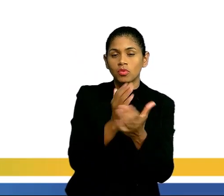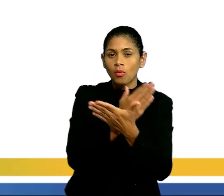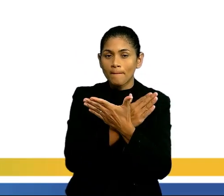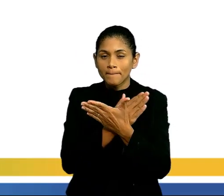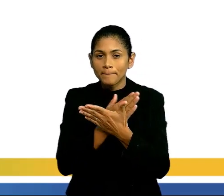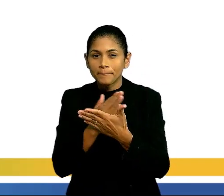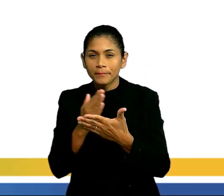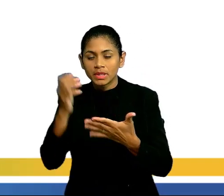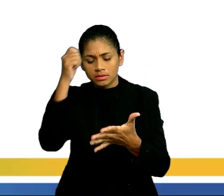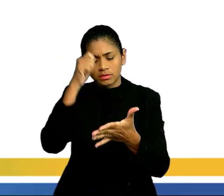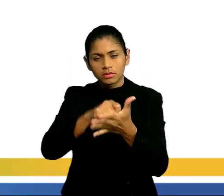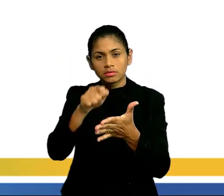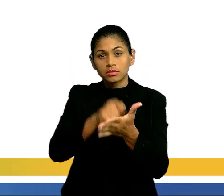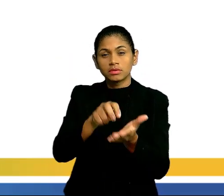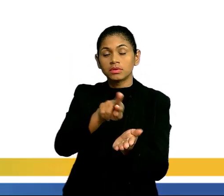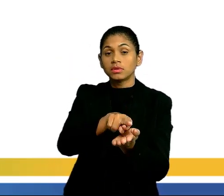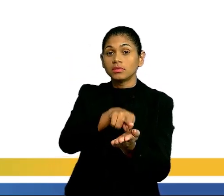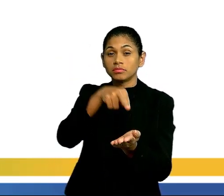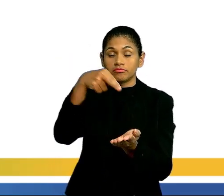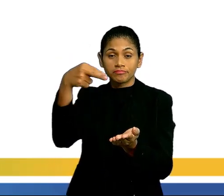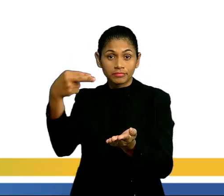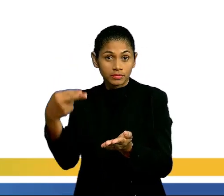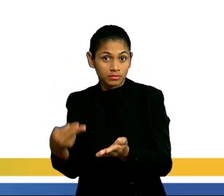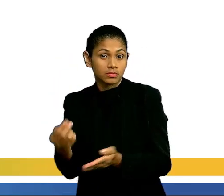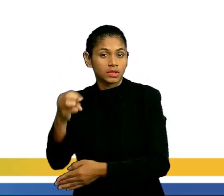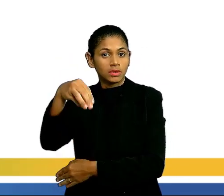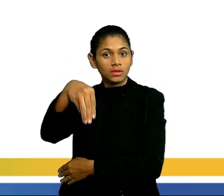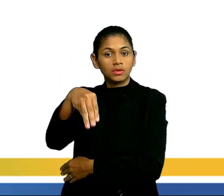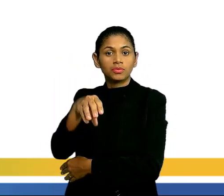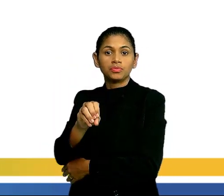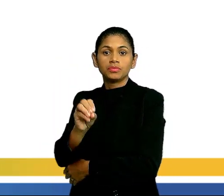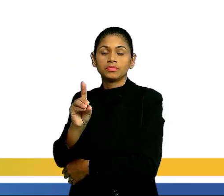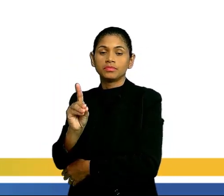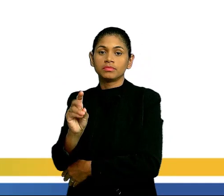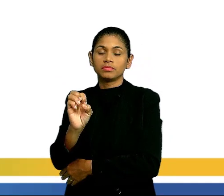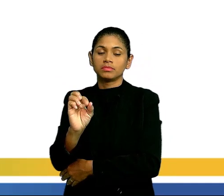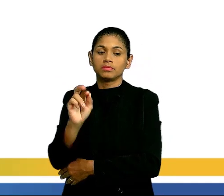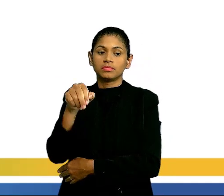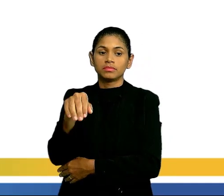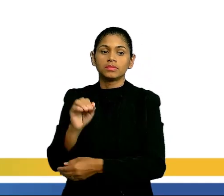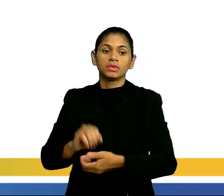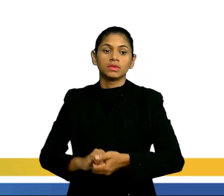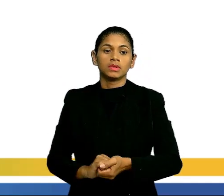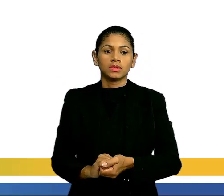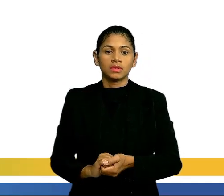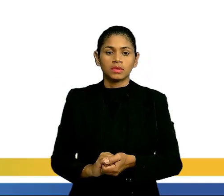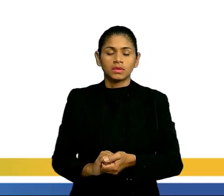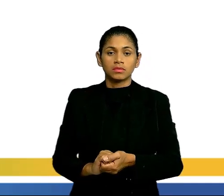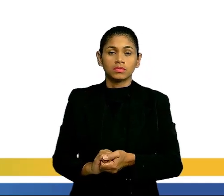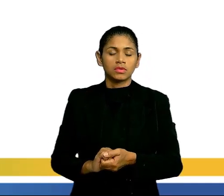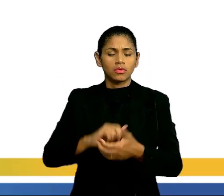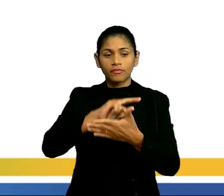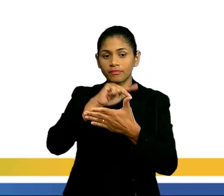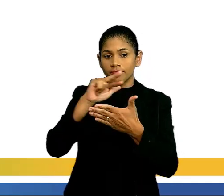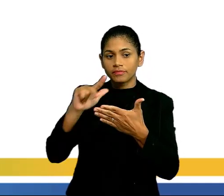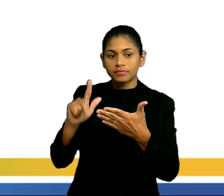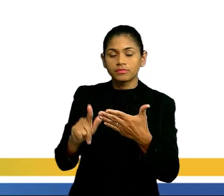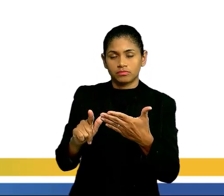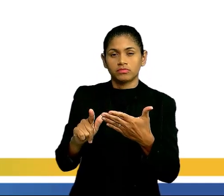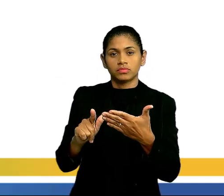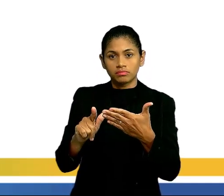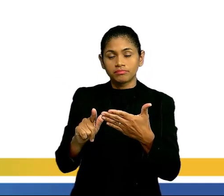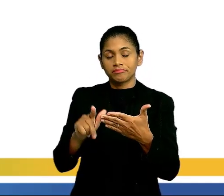escrevendo nas revistas modernistas Terra Roxa, Outras Terras, e em Antropofagia, também